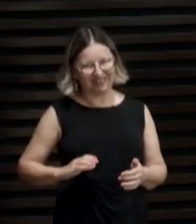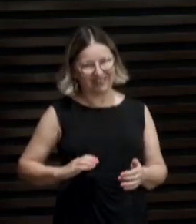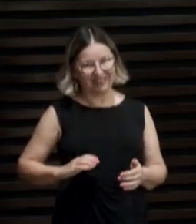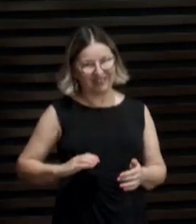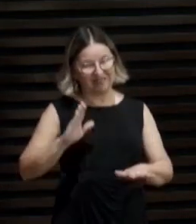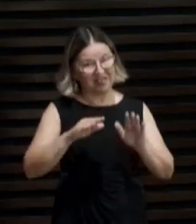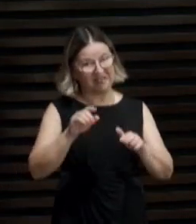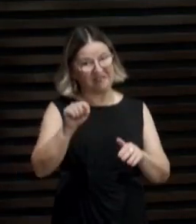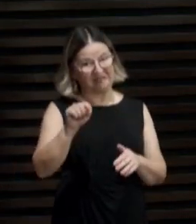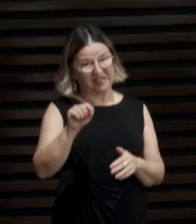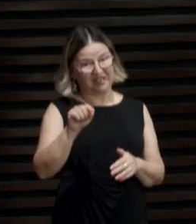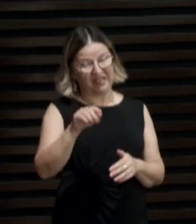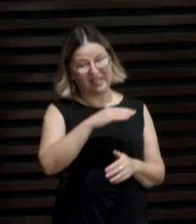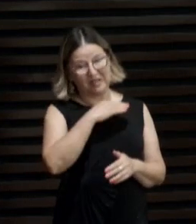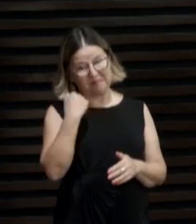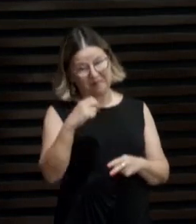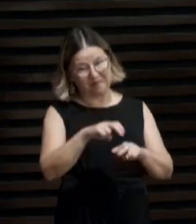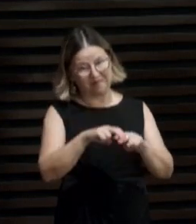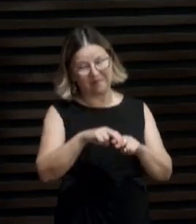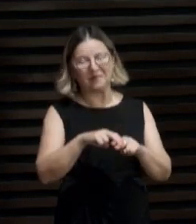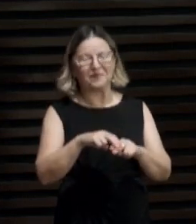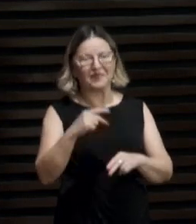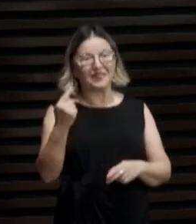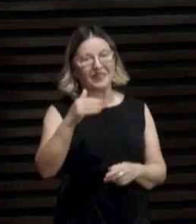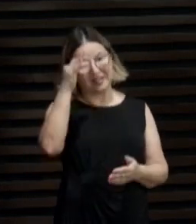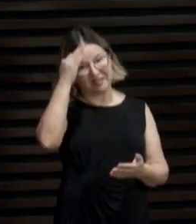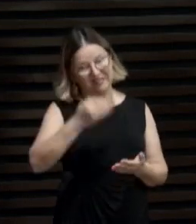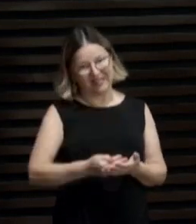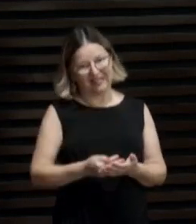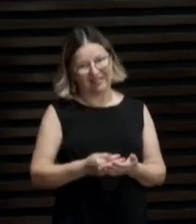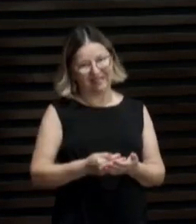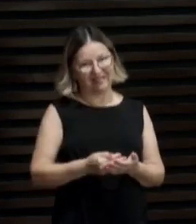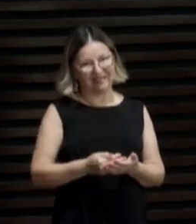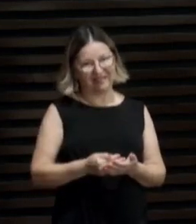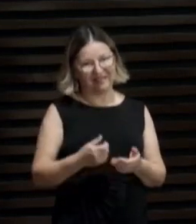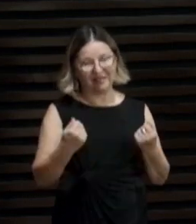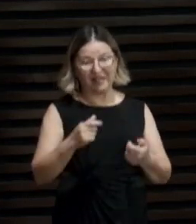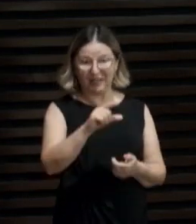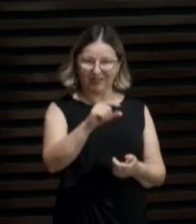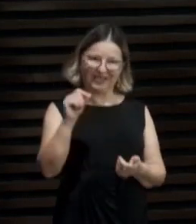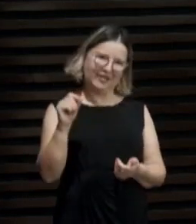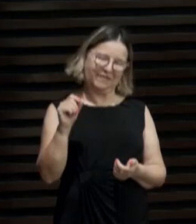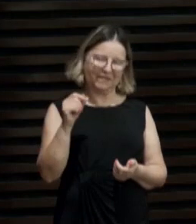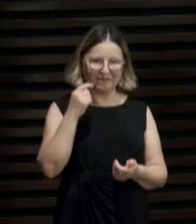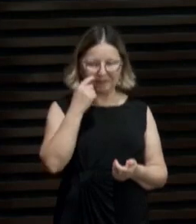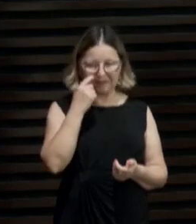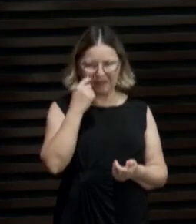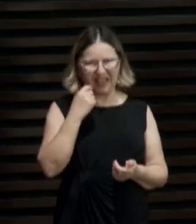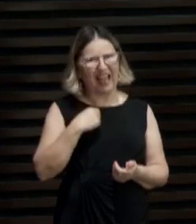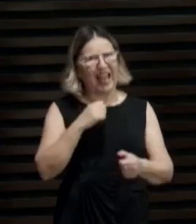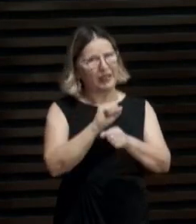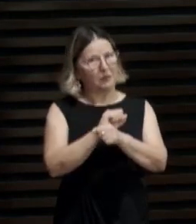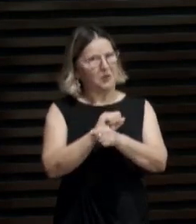Qual a decisão que você vai tomar? O que você vai querer? Bom, Eric, essa é uma questão que eu espero que não aconteça, que eu não